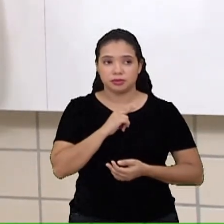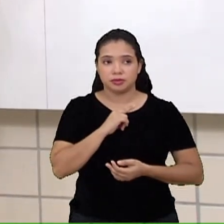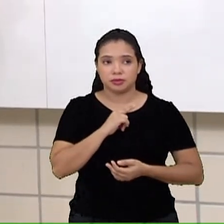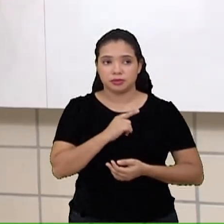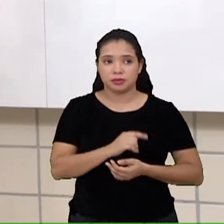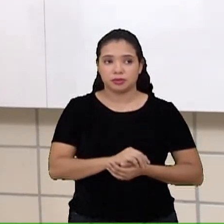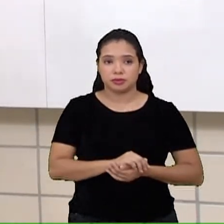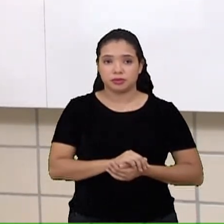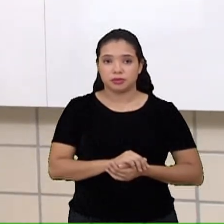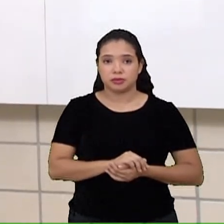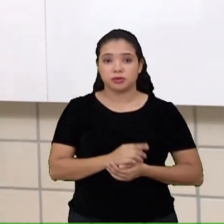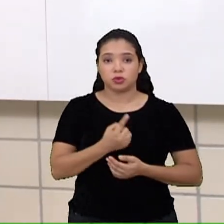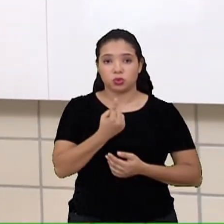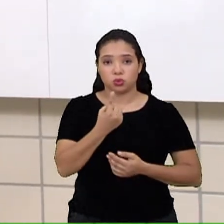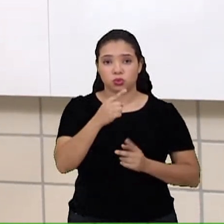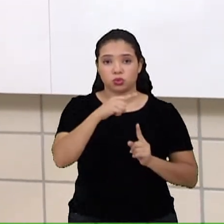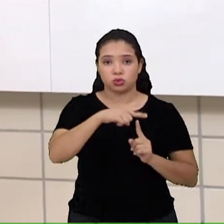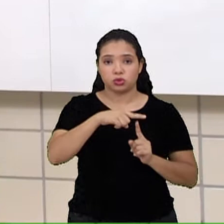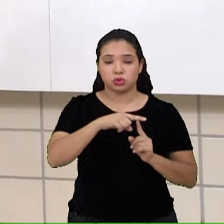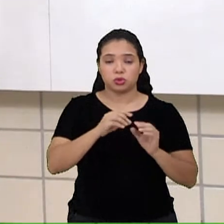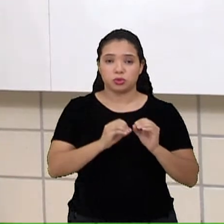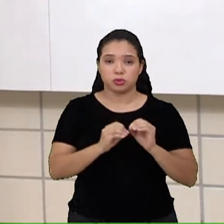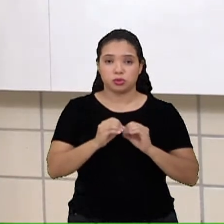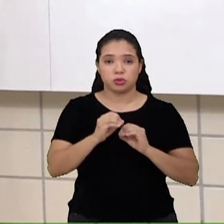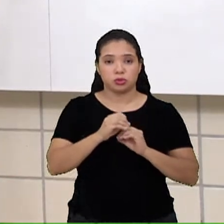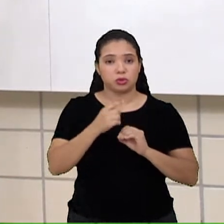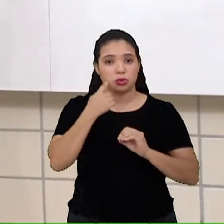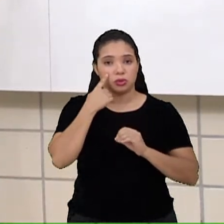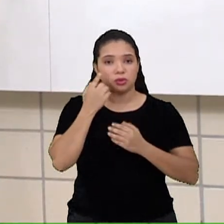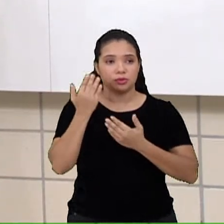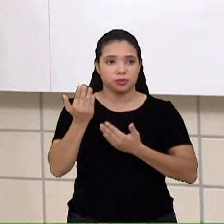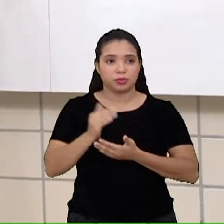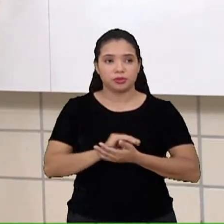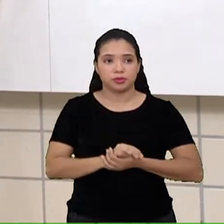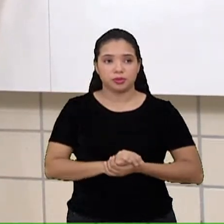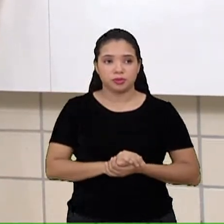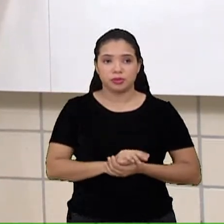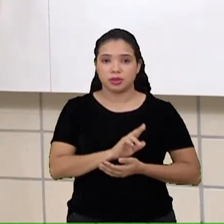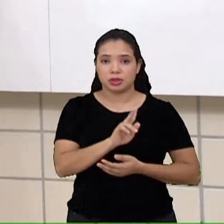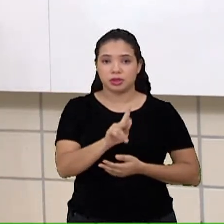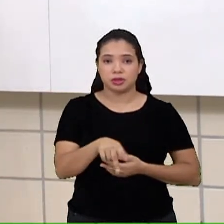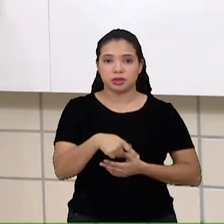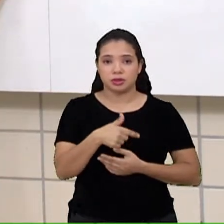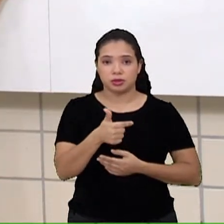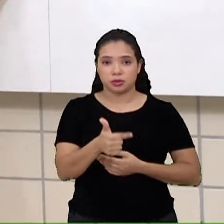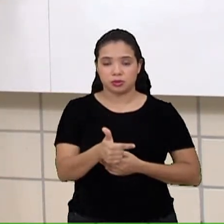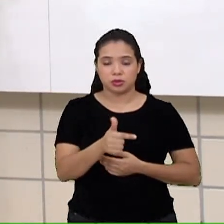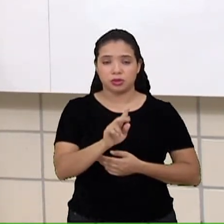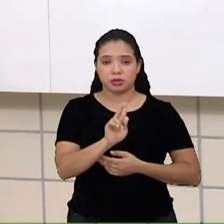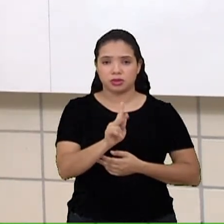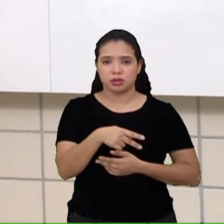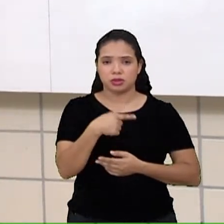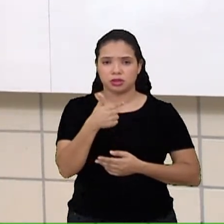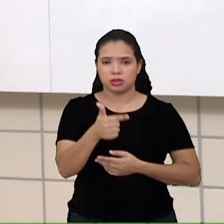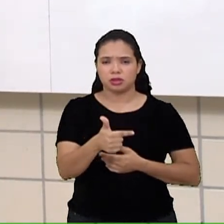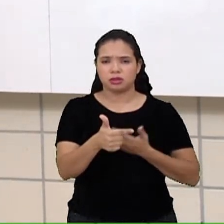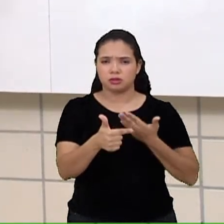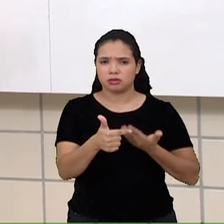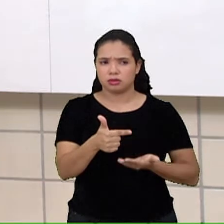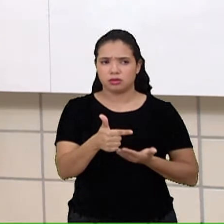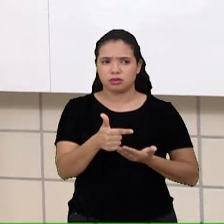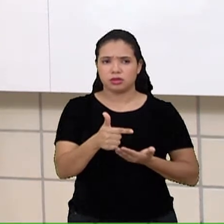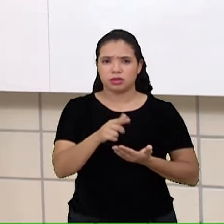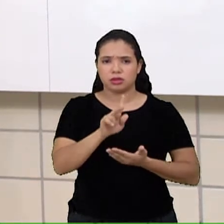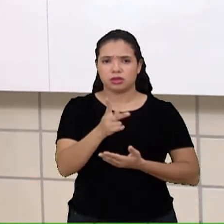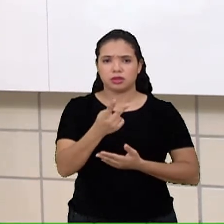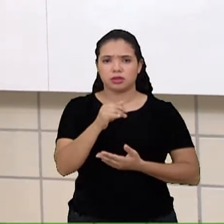apenas por um tipo de molécula. Vamos lá, eu tenho H2. Meu H2 significa que é meu